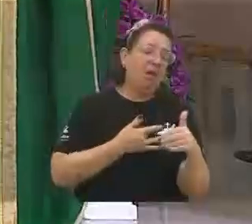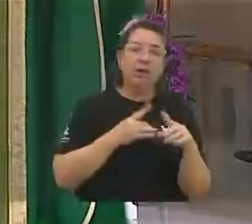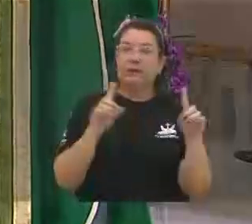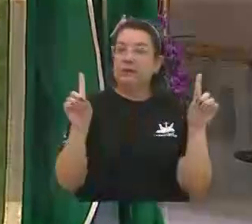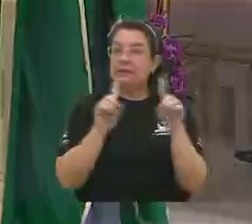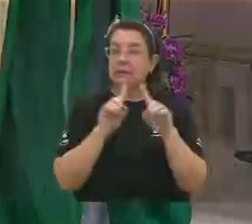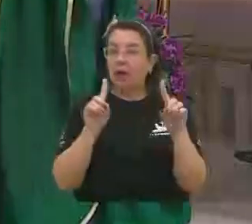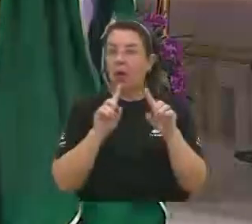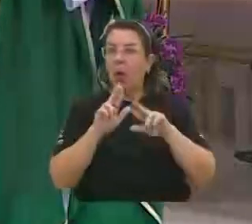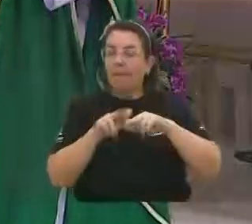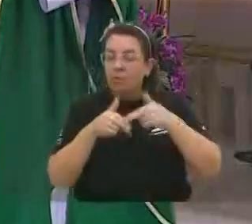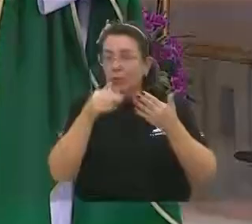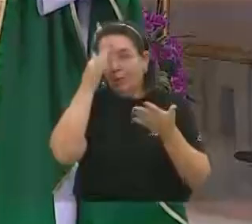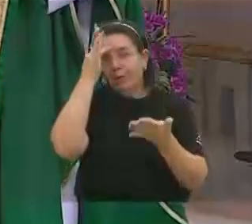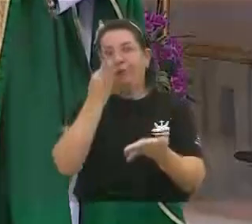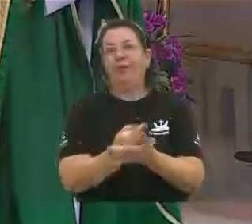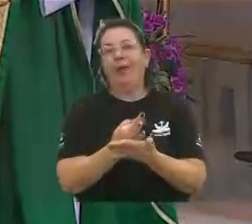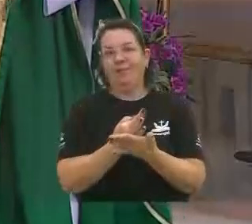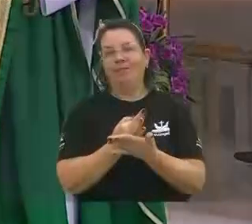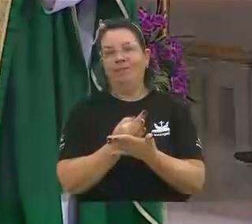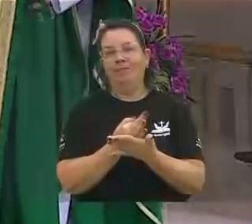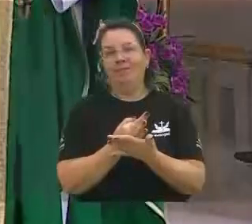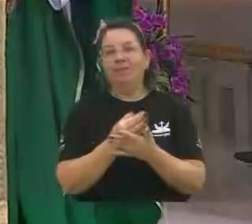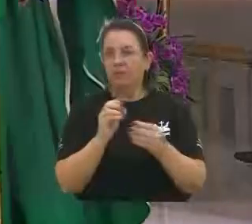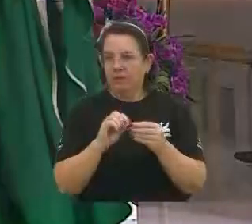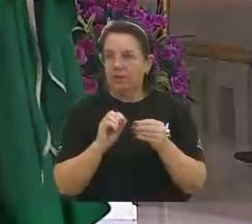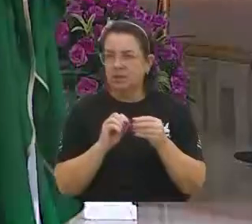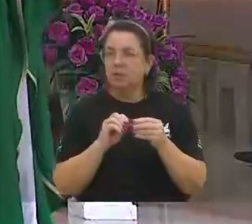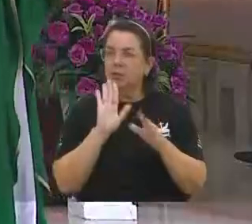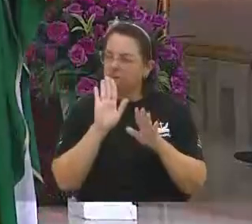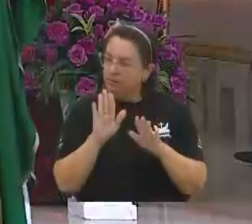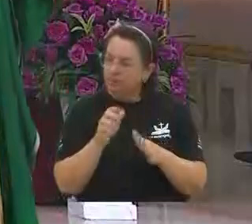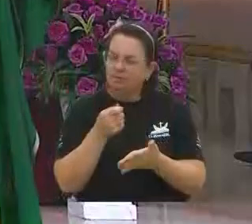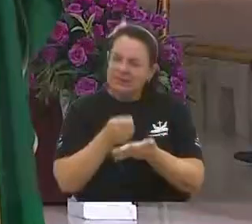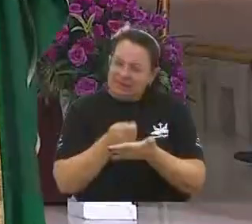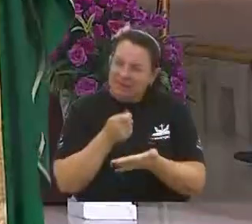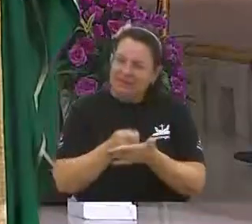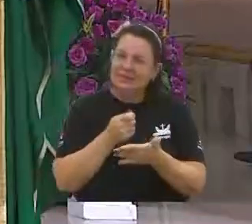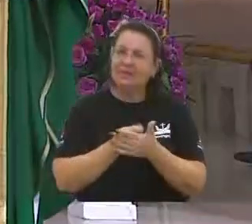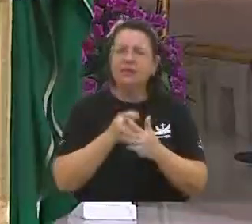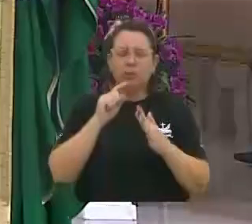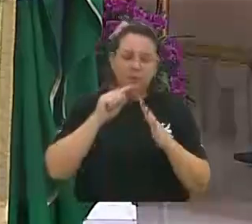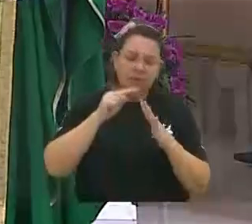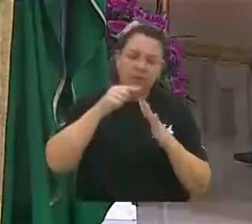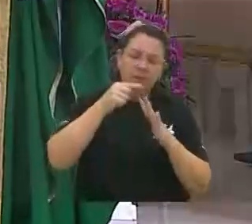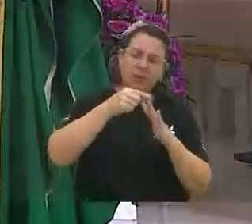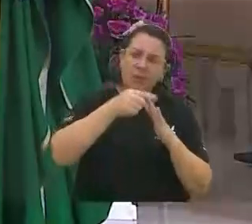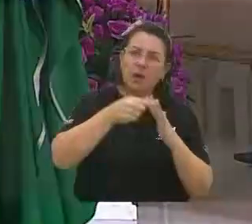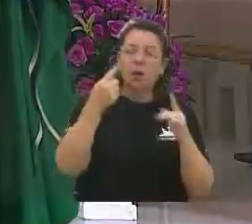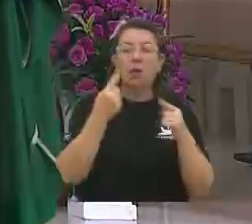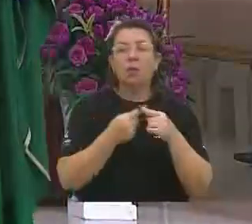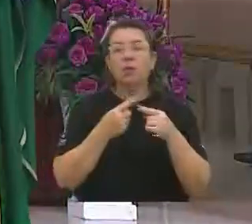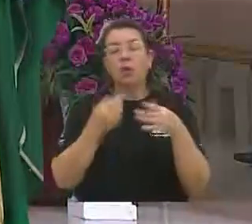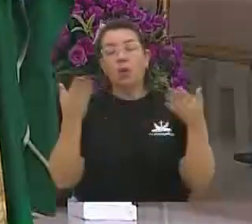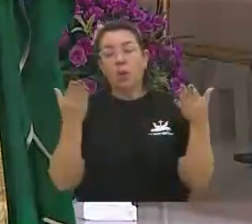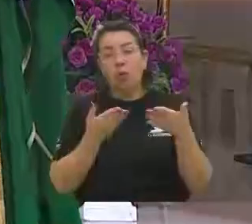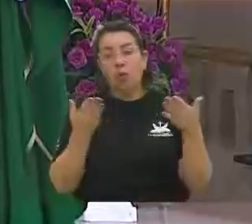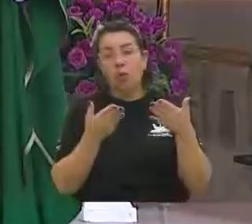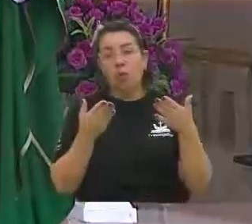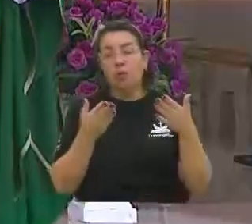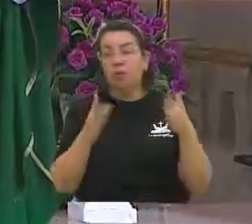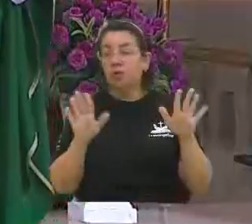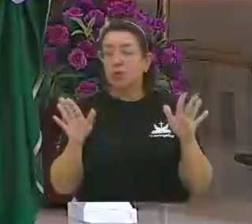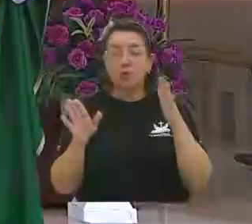mas fazemos por fé eu insisto nesses pontos Porque hoje o